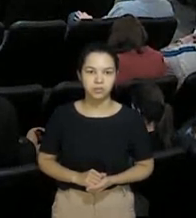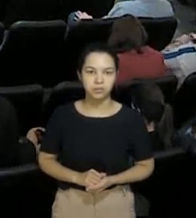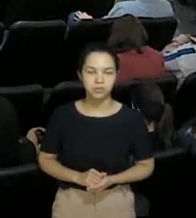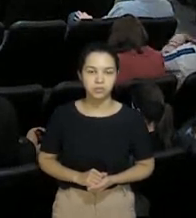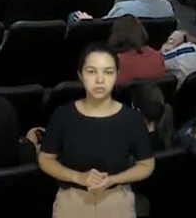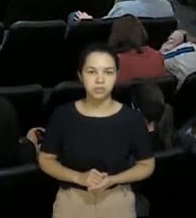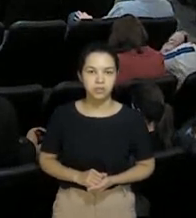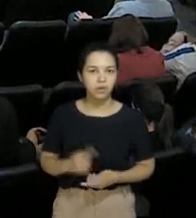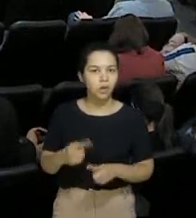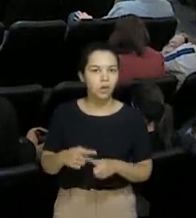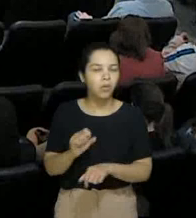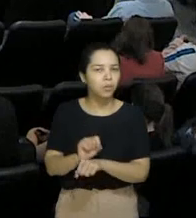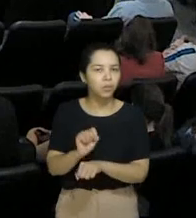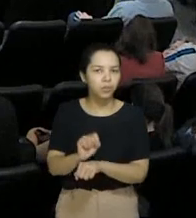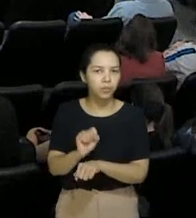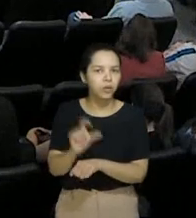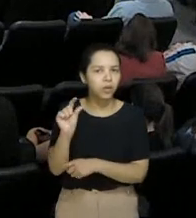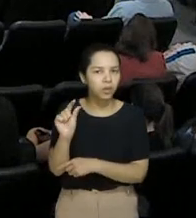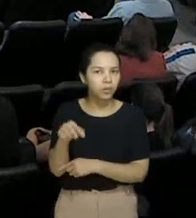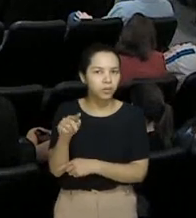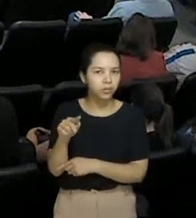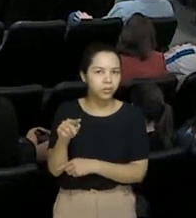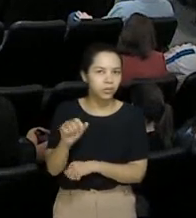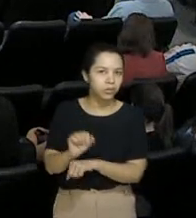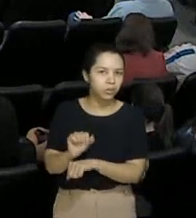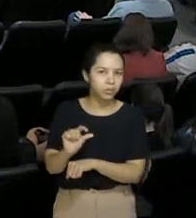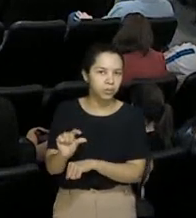Só um minutinho que os palestrantes aqui.